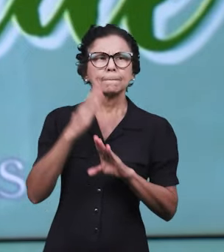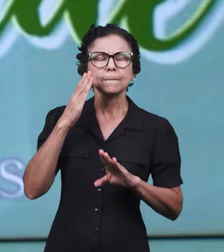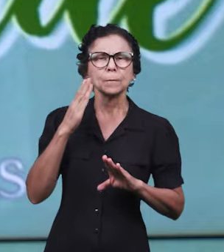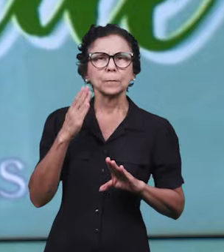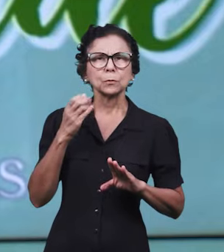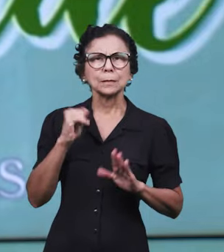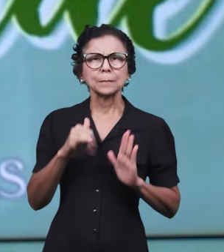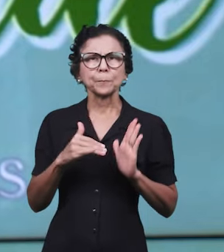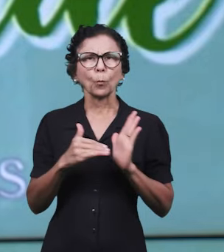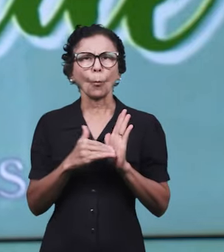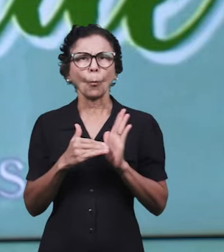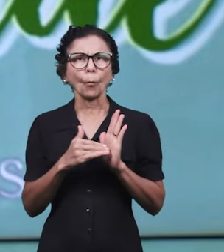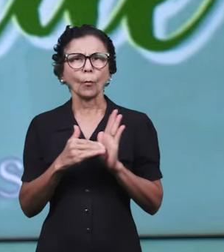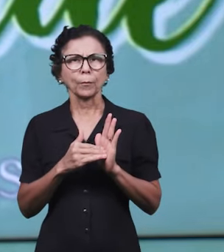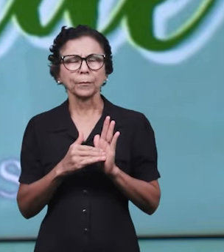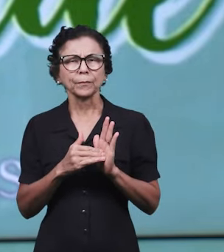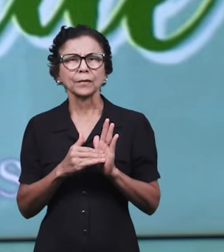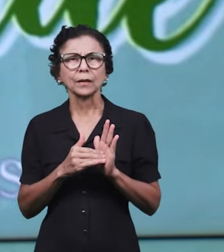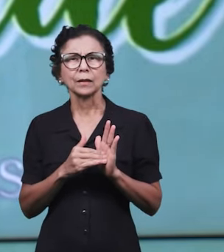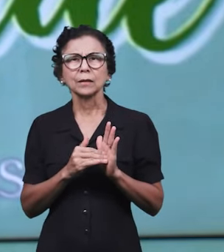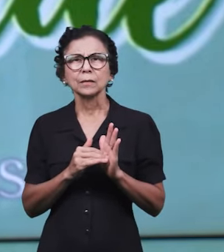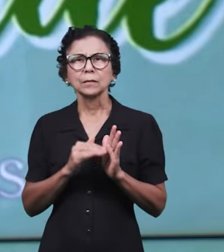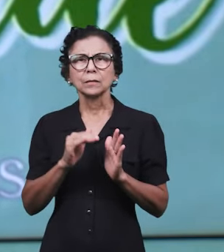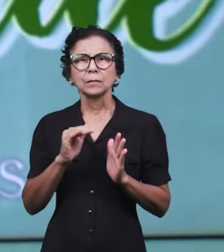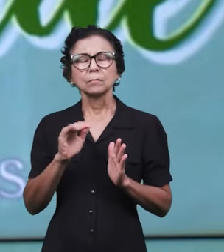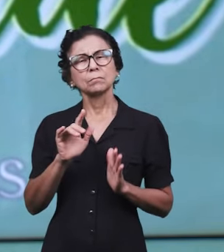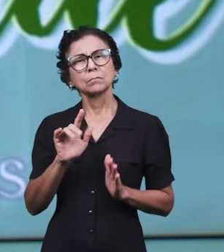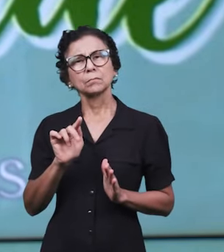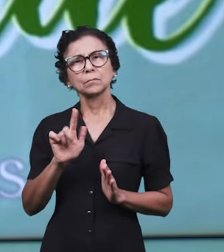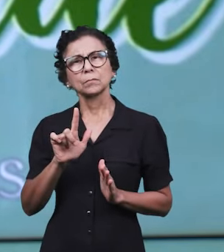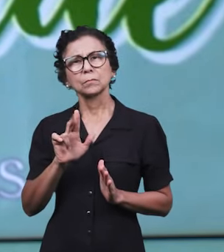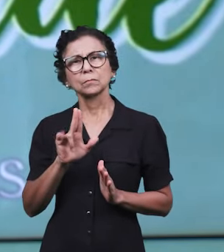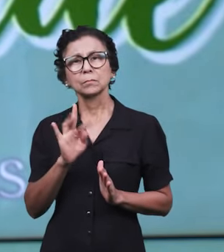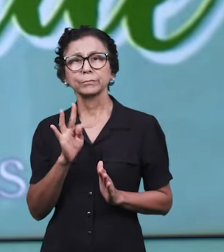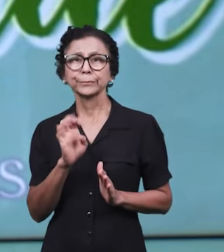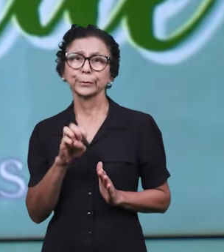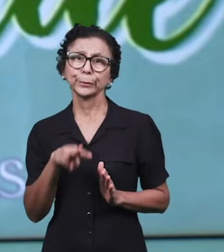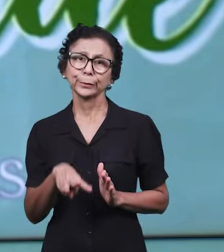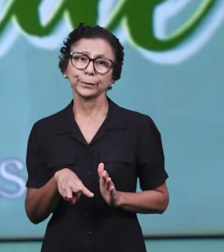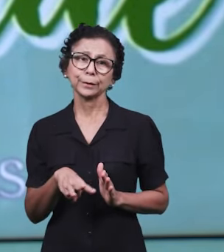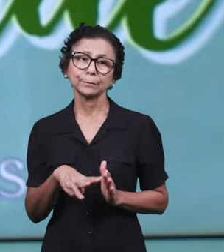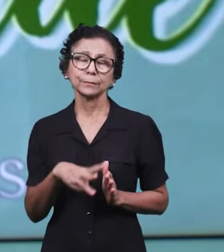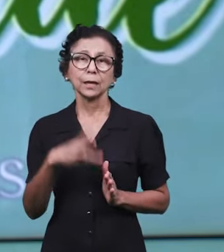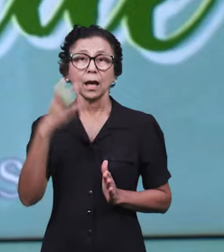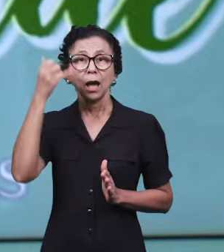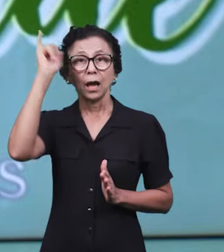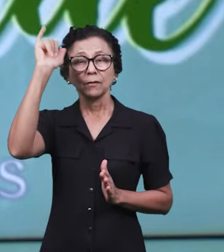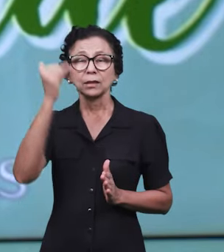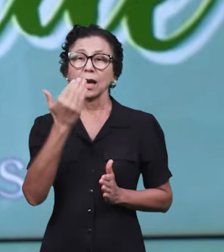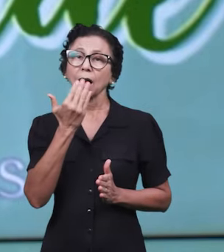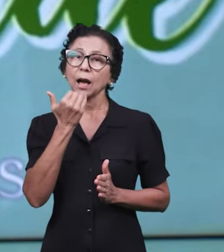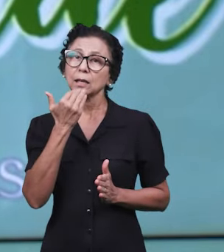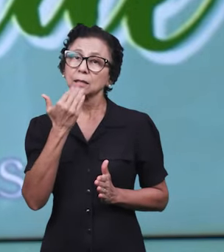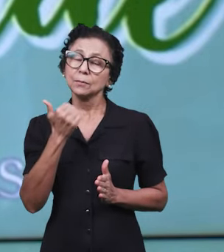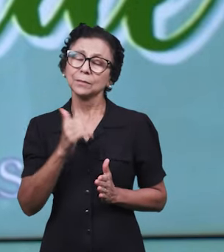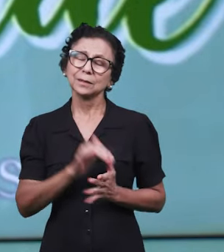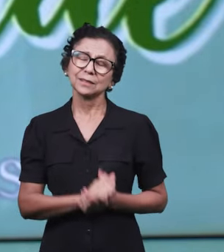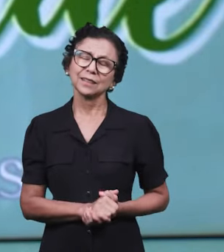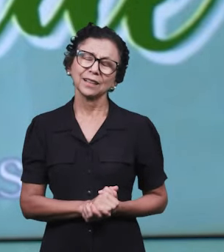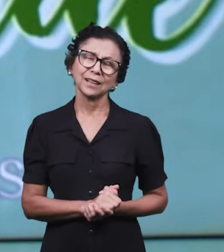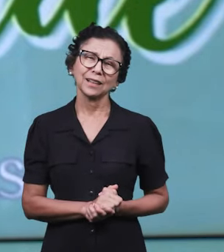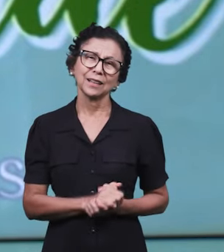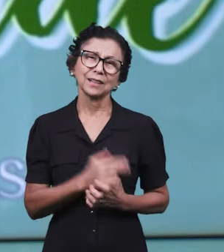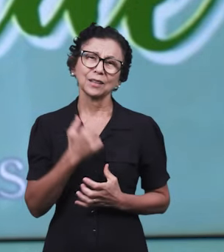o tratamento e a principal medida é evitar esses alimentos. Então, tendo o diagnóstico de intolerância